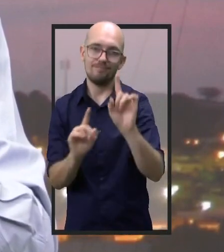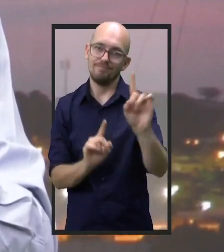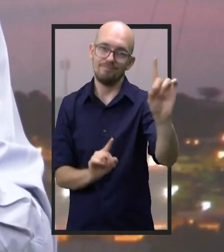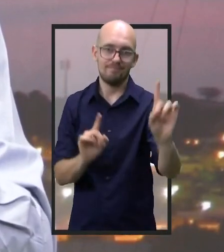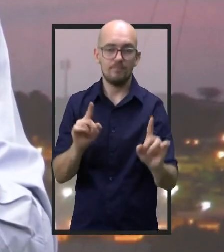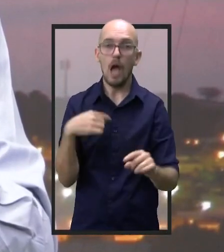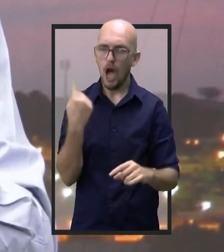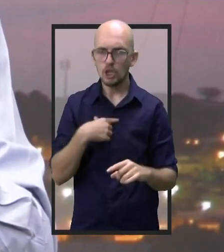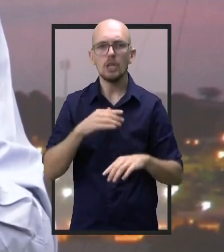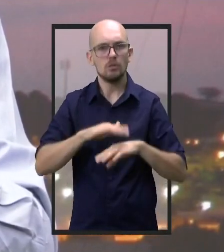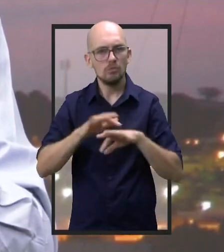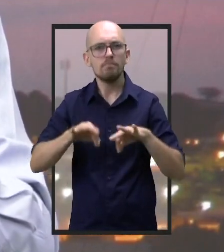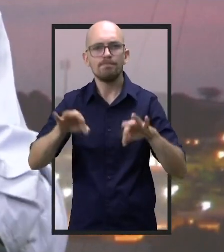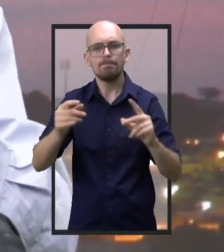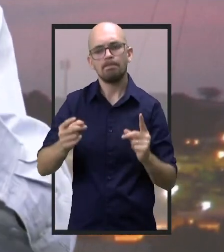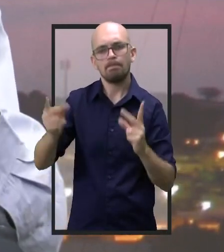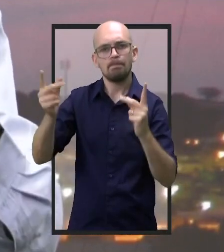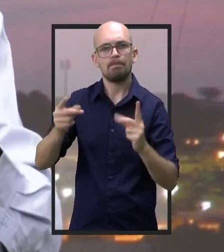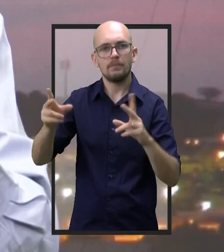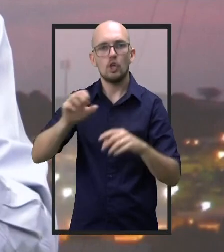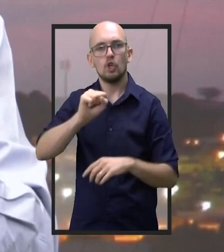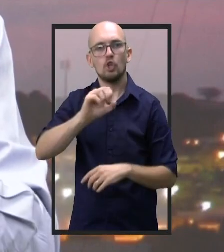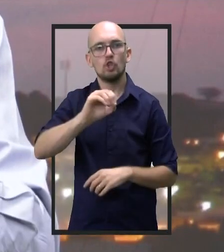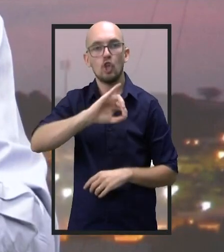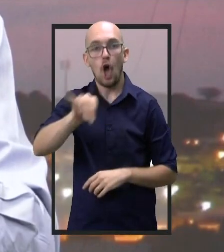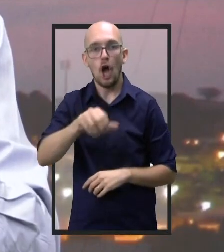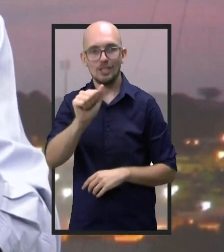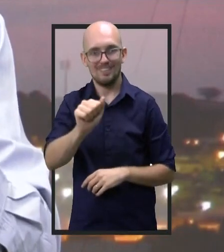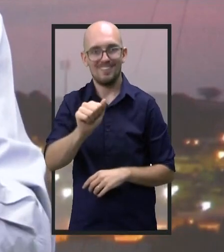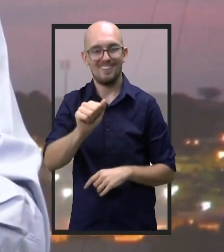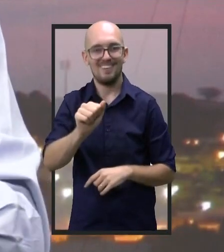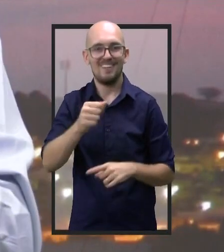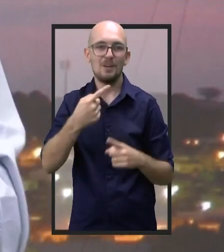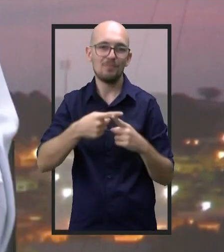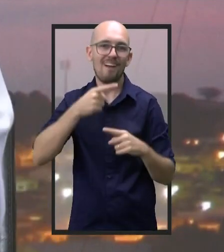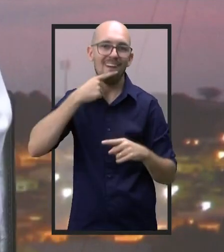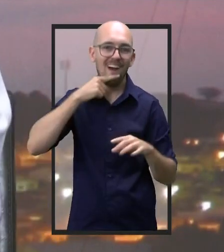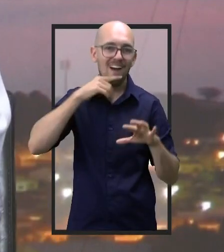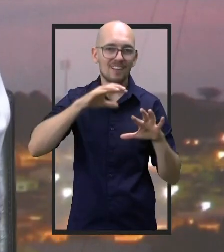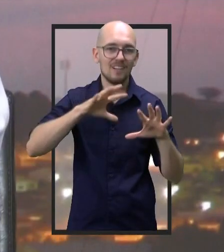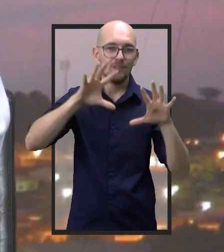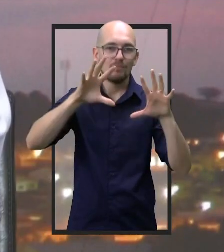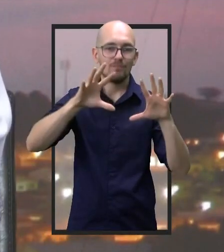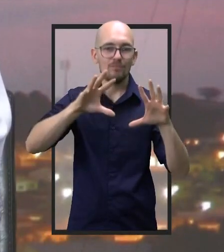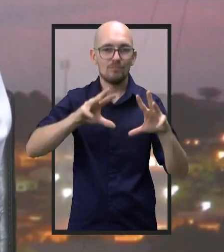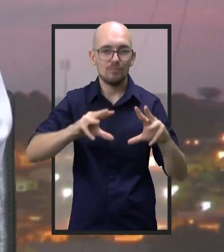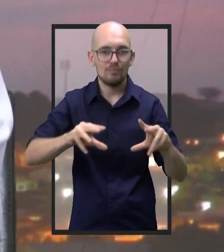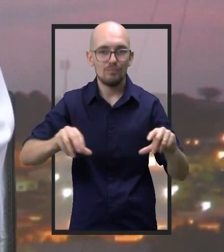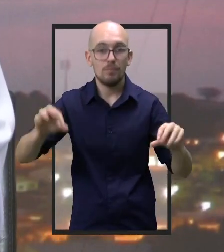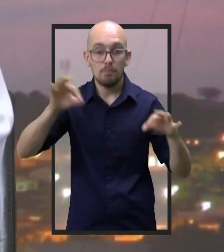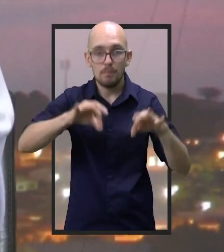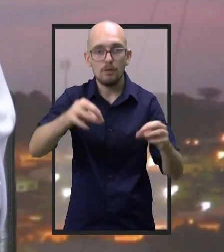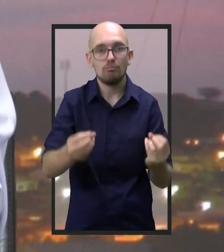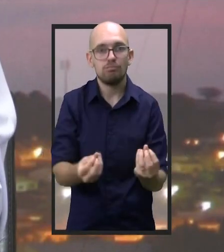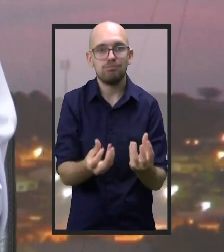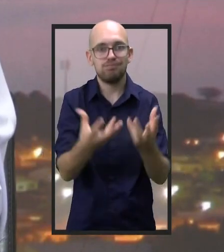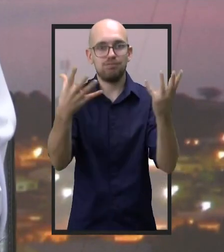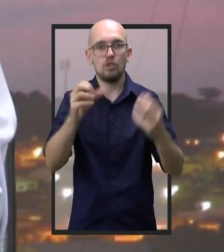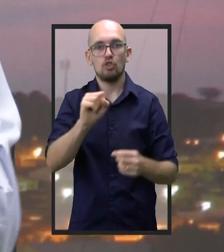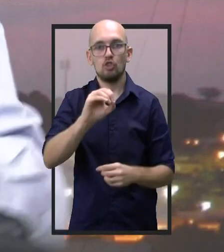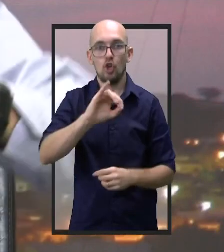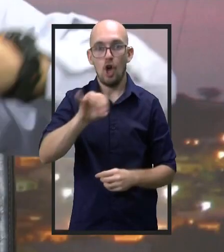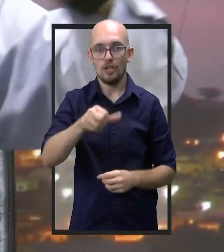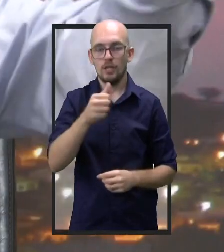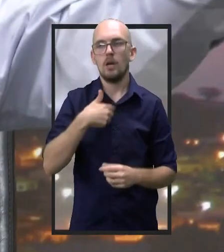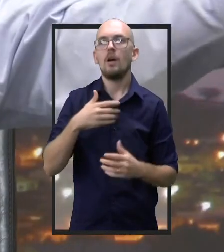produzimos soja, não é? Na renovação do canavial. Tem regiões, na hora que você leva o contexto, não